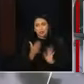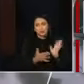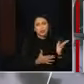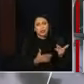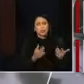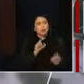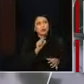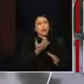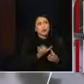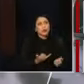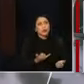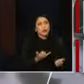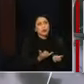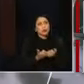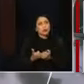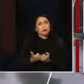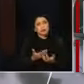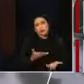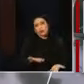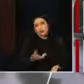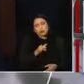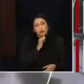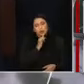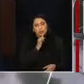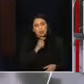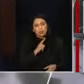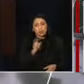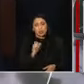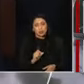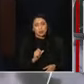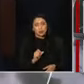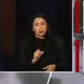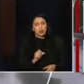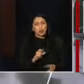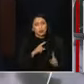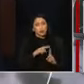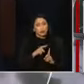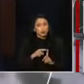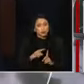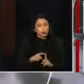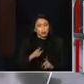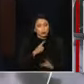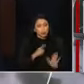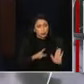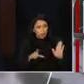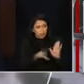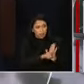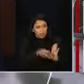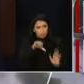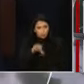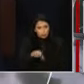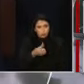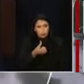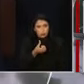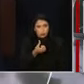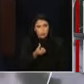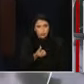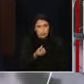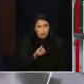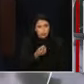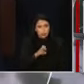bem. Nesse cenário, o princípio da especialidade determina a aplicação da Lei 9.605,